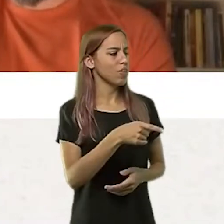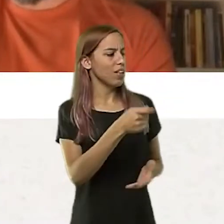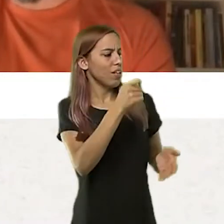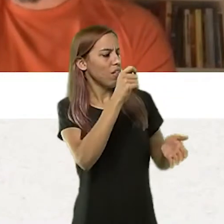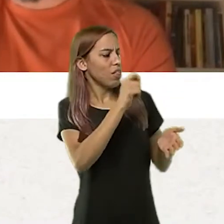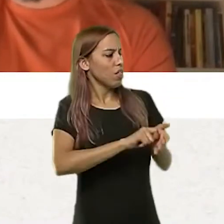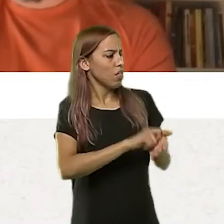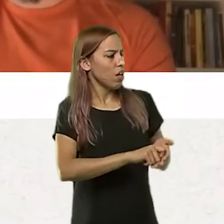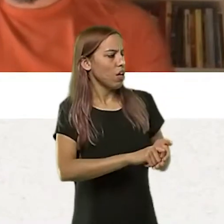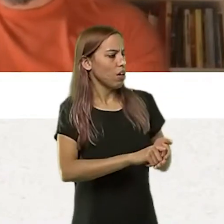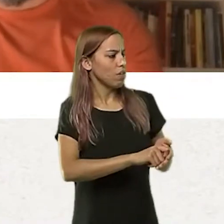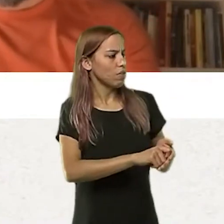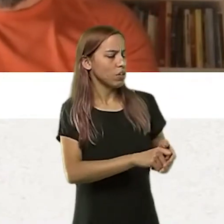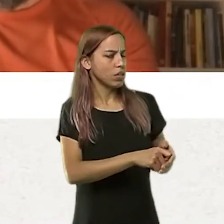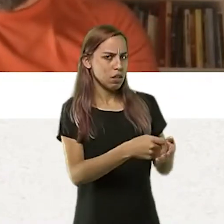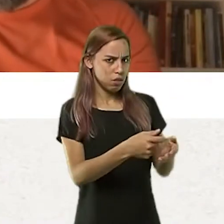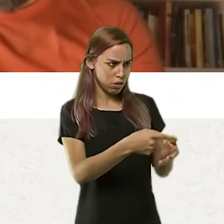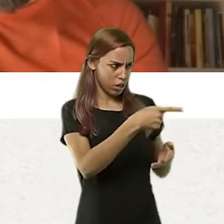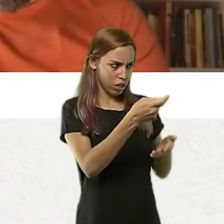cenas?